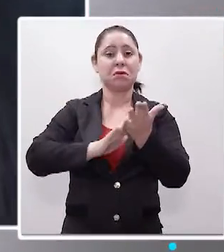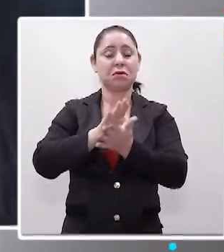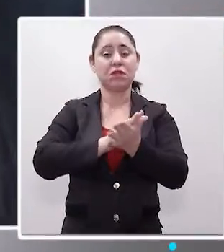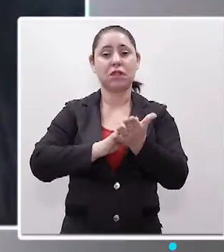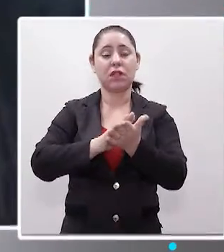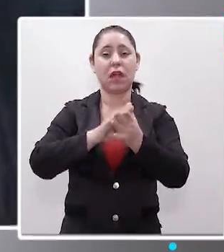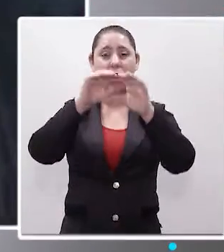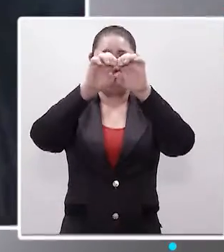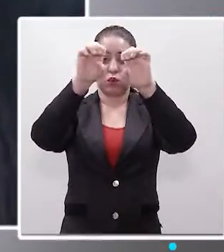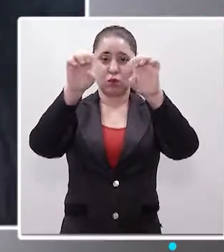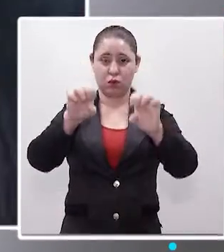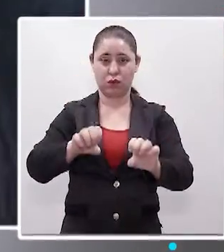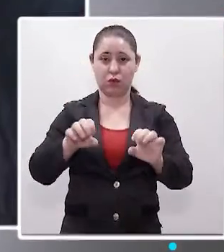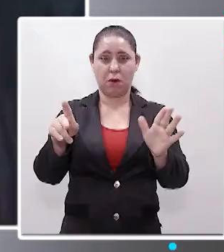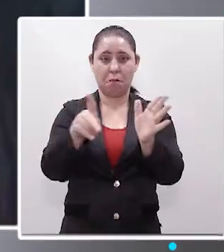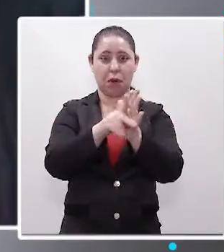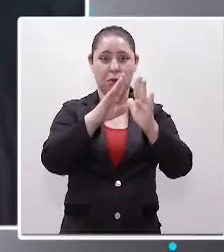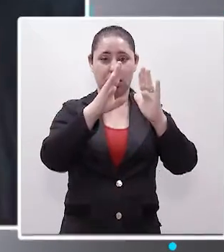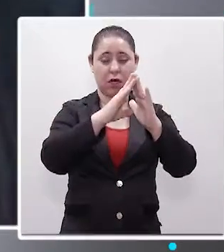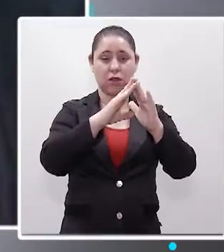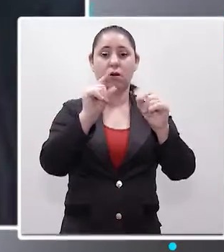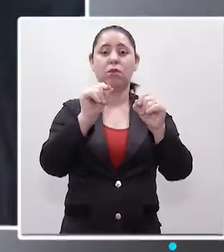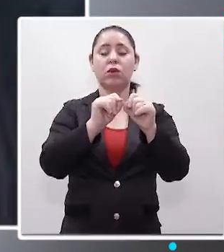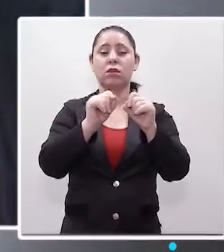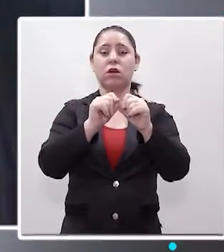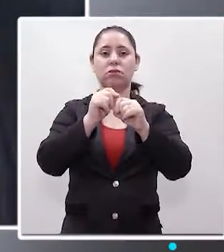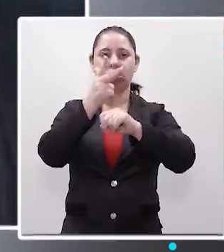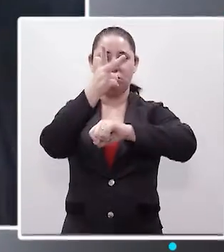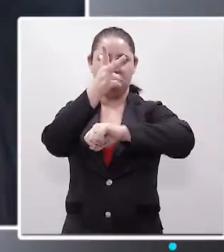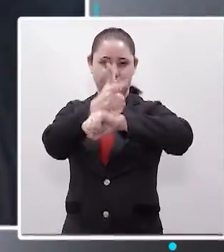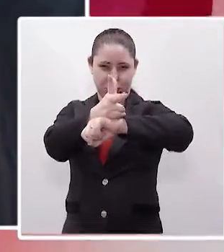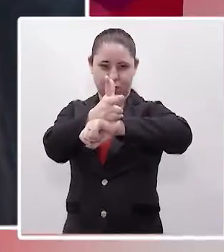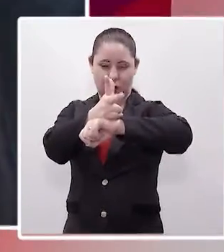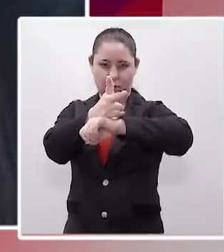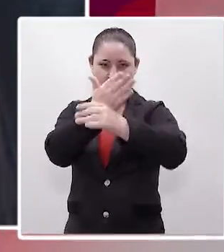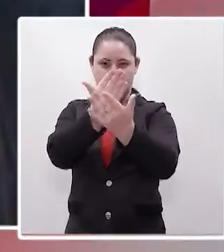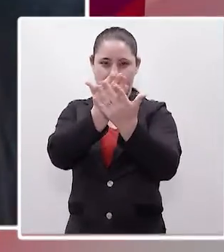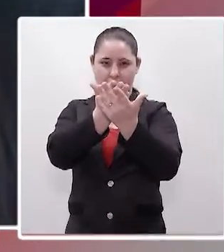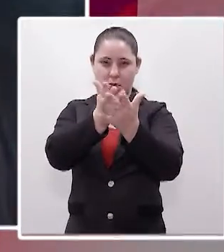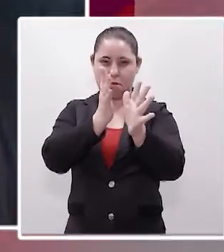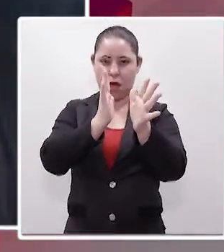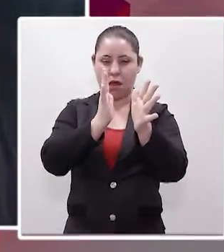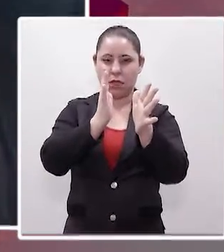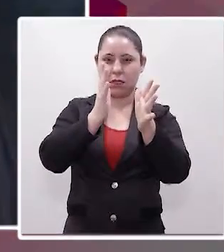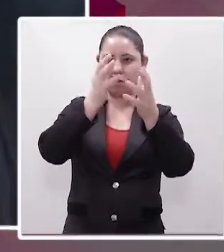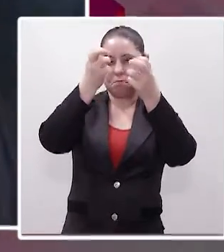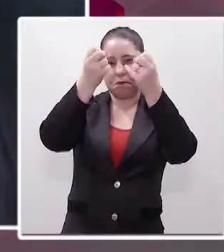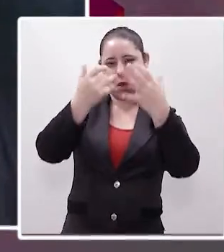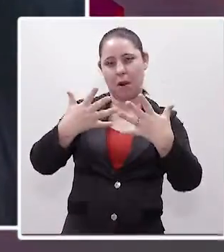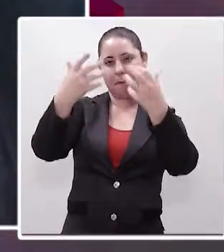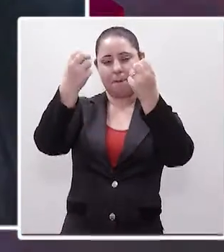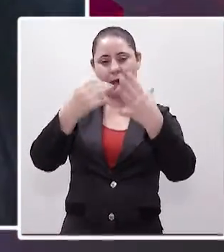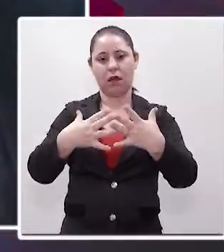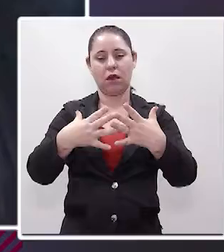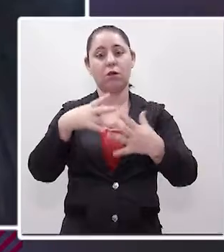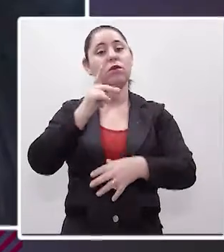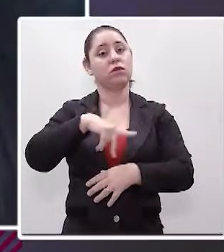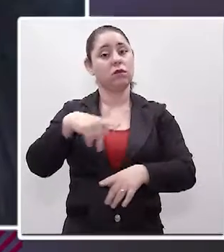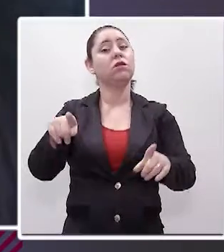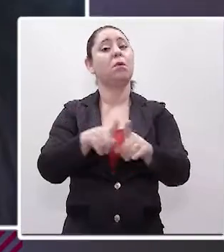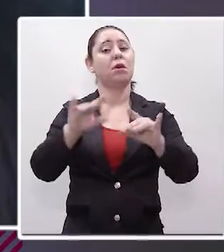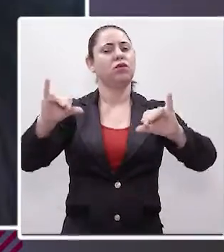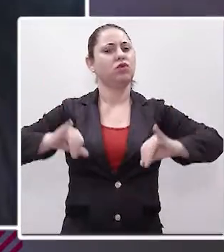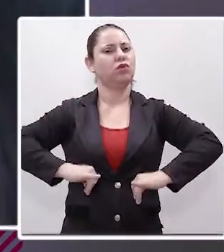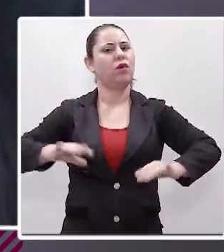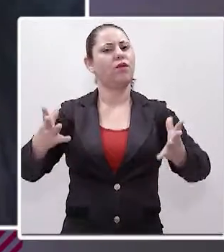formação, não tinham uma infraestrutura na sua casa para poder gravar uma aula, internet, enfim, os professores